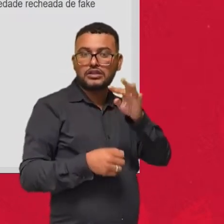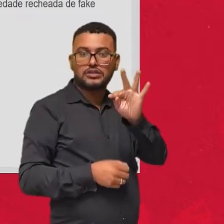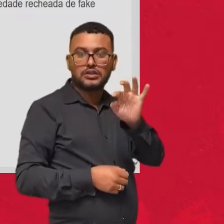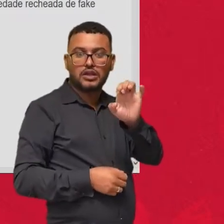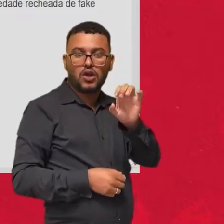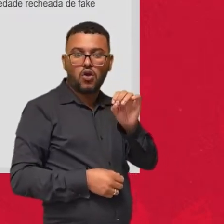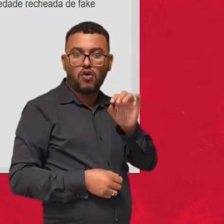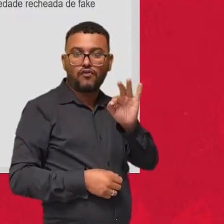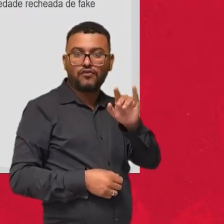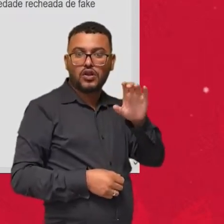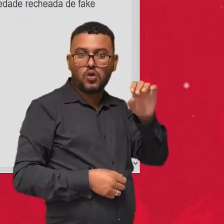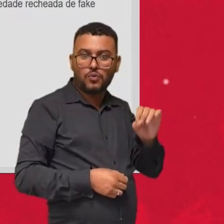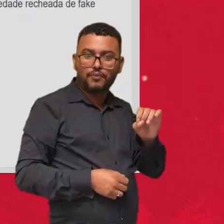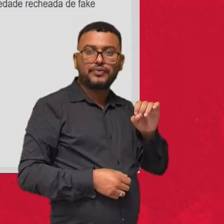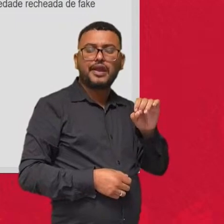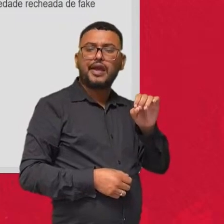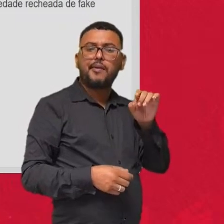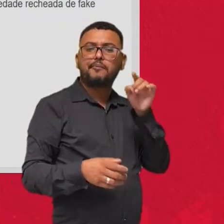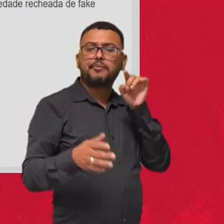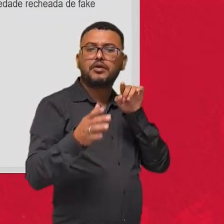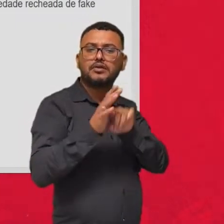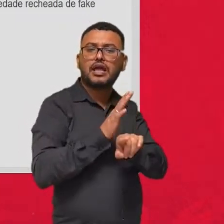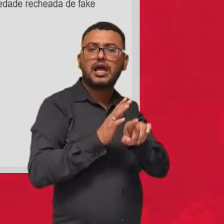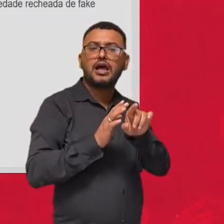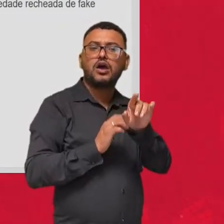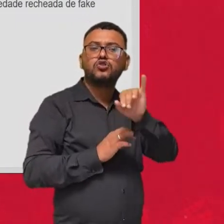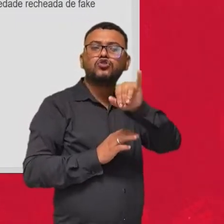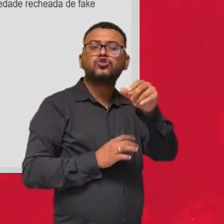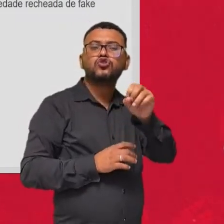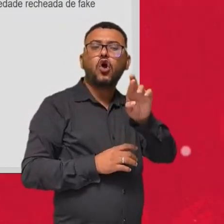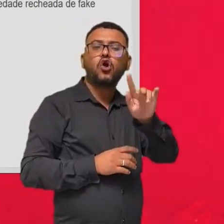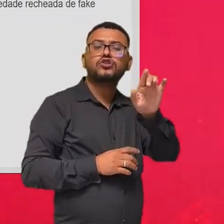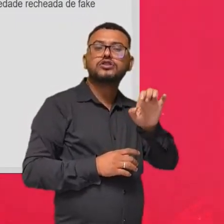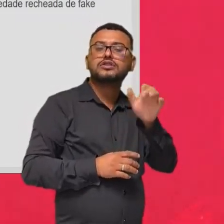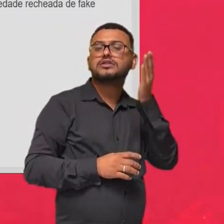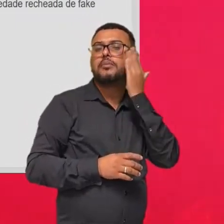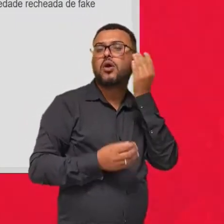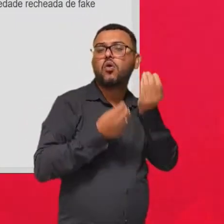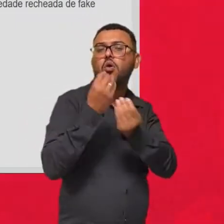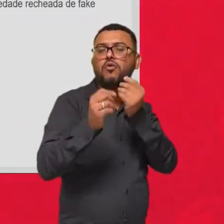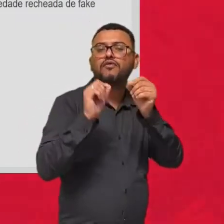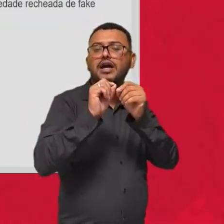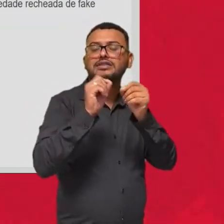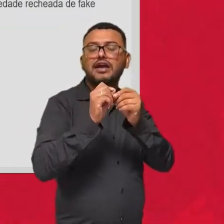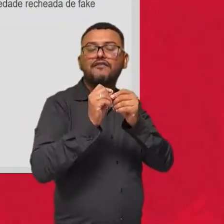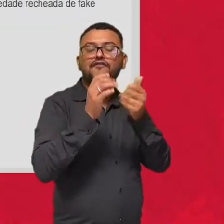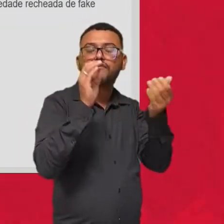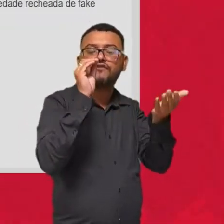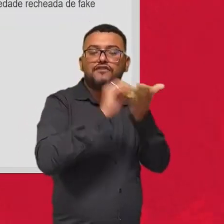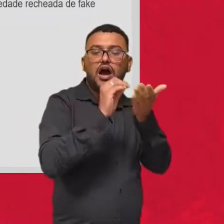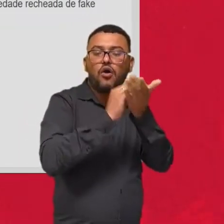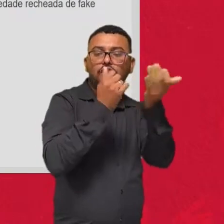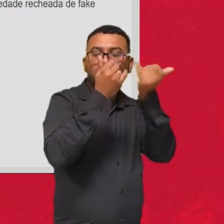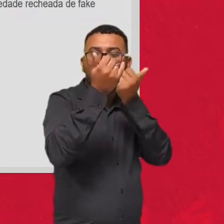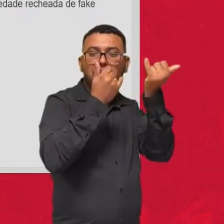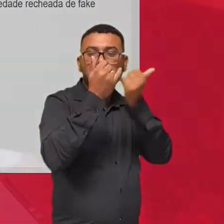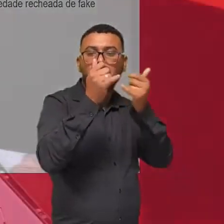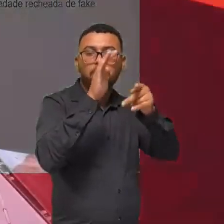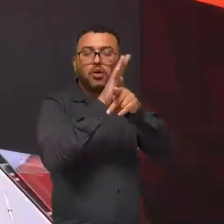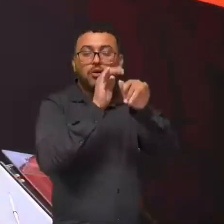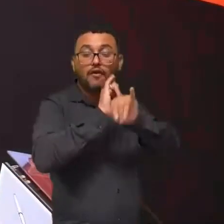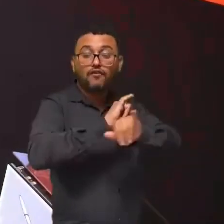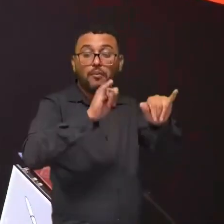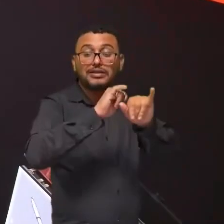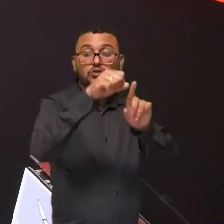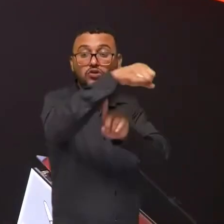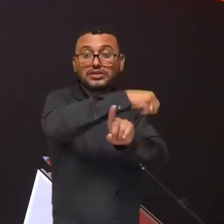para o Jorge Duarte. Como fazer para combater as desinformações em uma sociedade recheada de fake news?